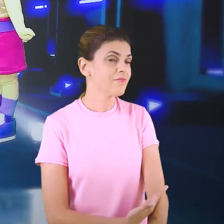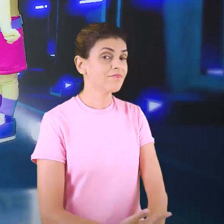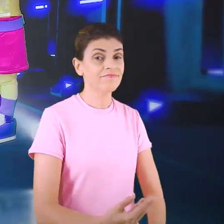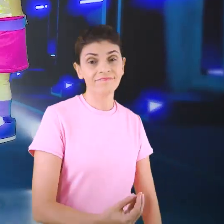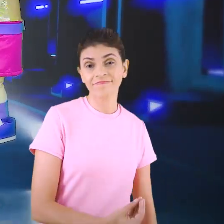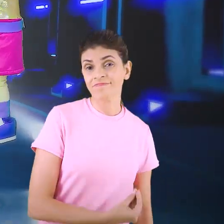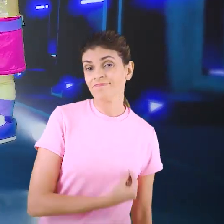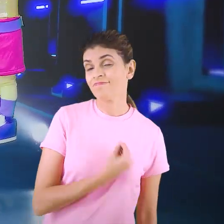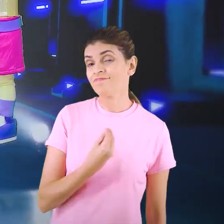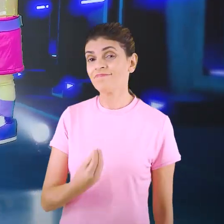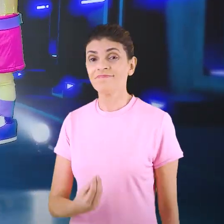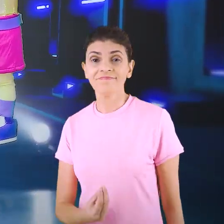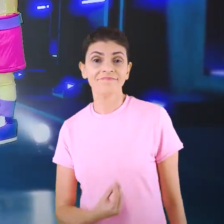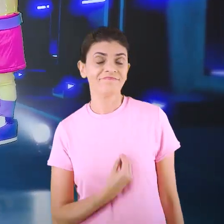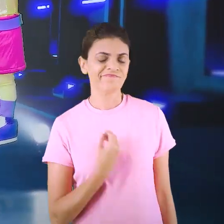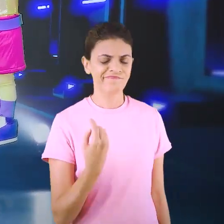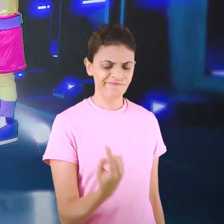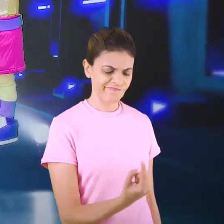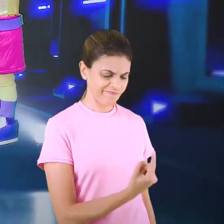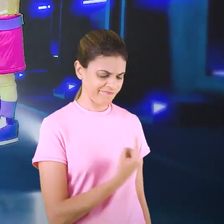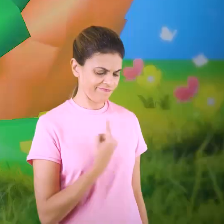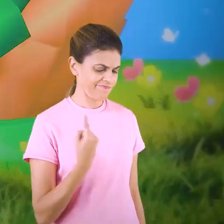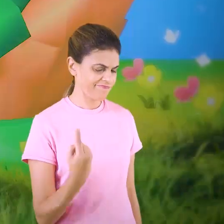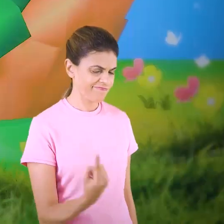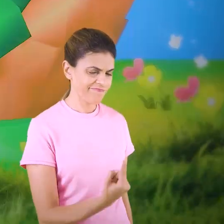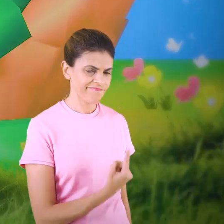a vida assim.